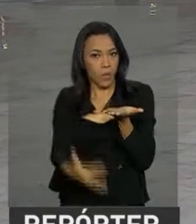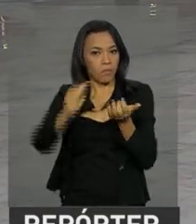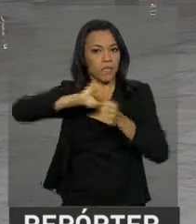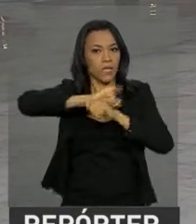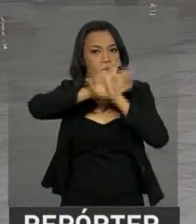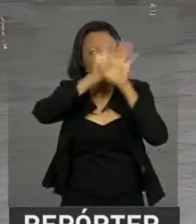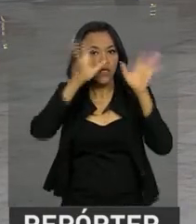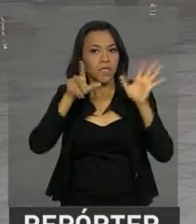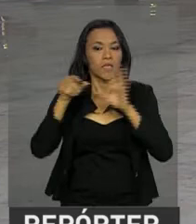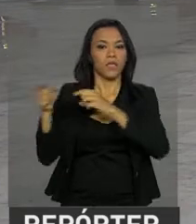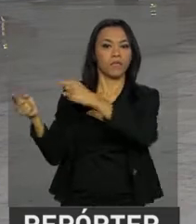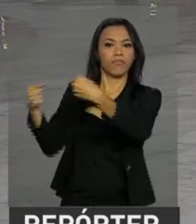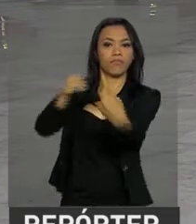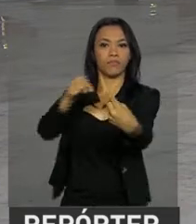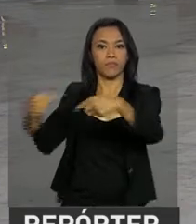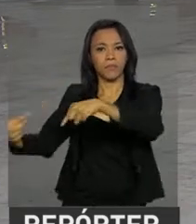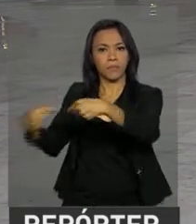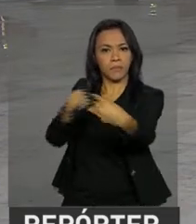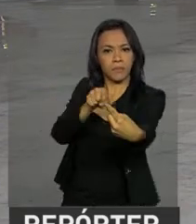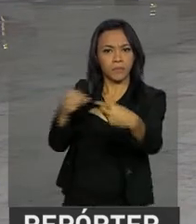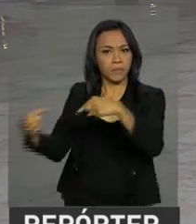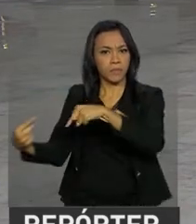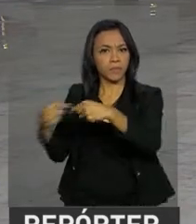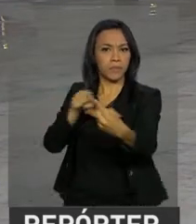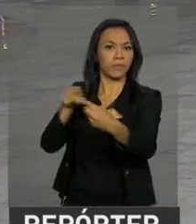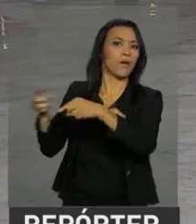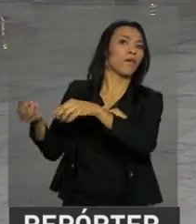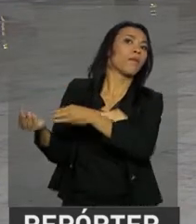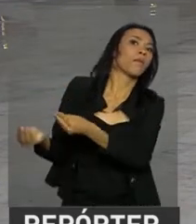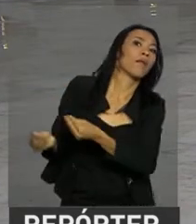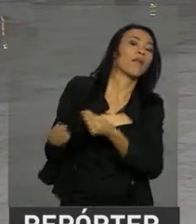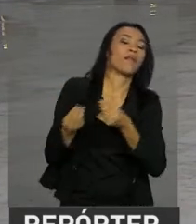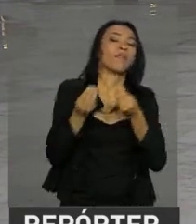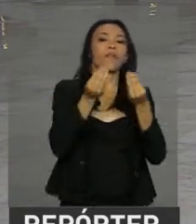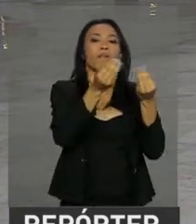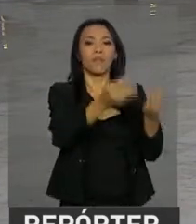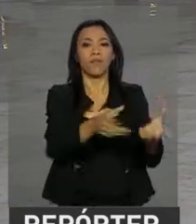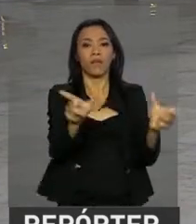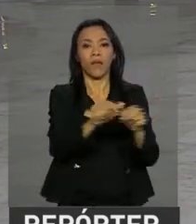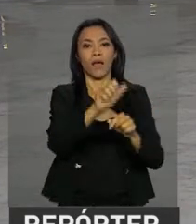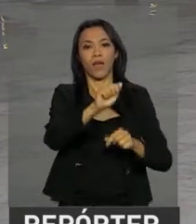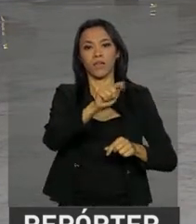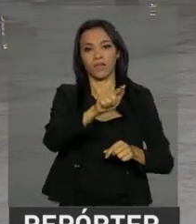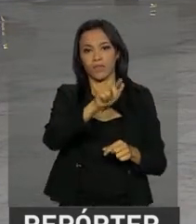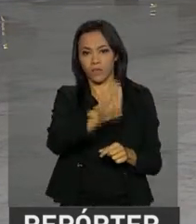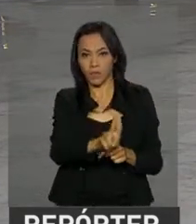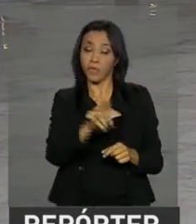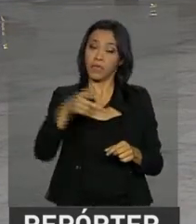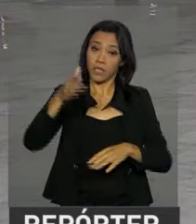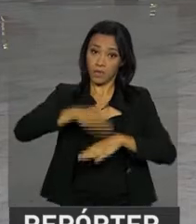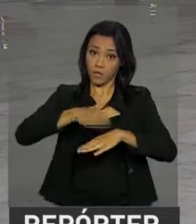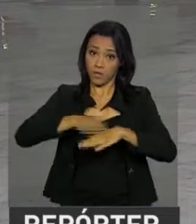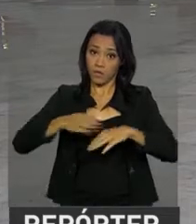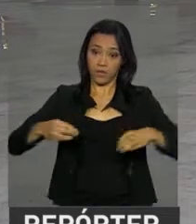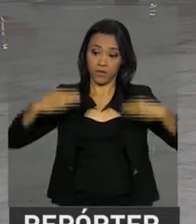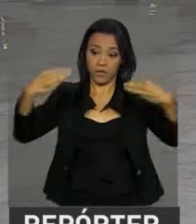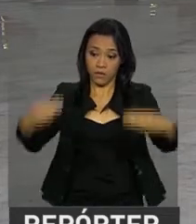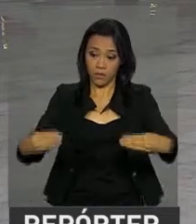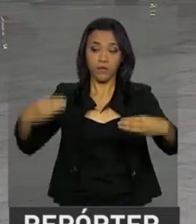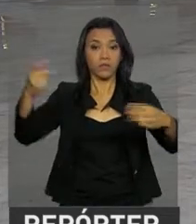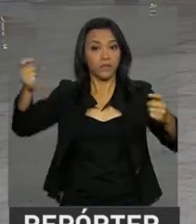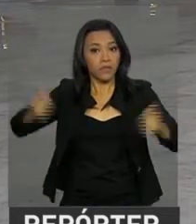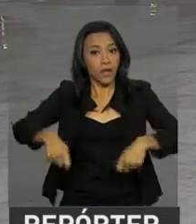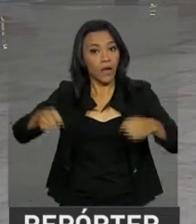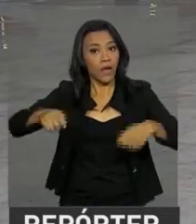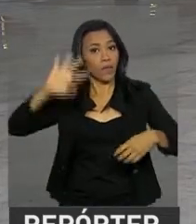o impasse para a Advocacia Geral da União tinha como objetivo levar a um órgão que tenha competência legal para solucionar problemas entre